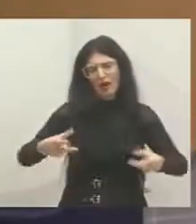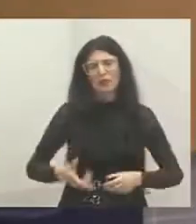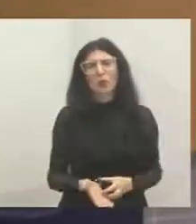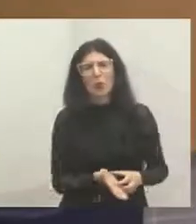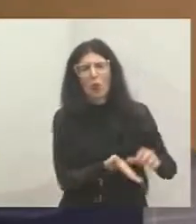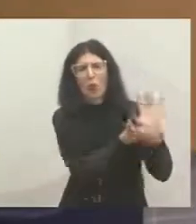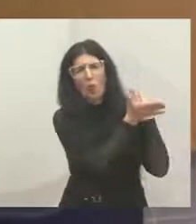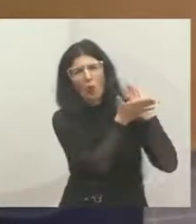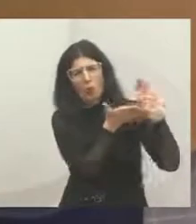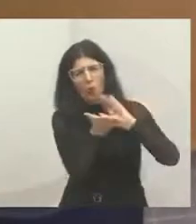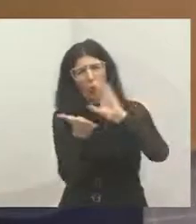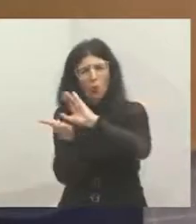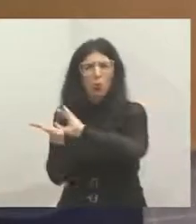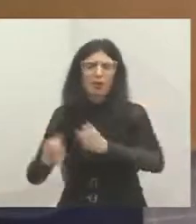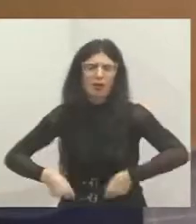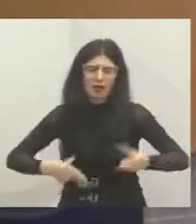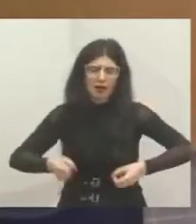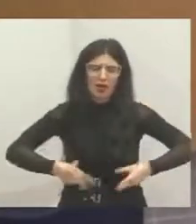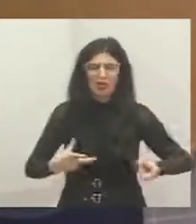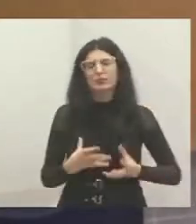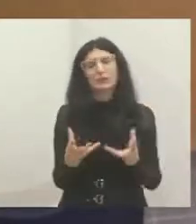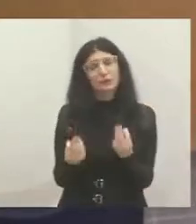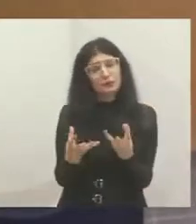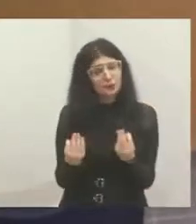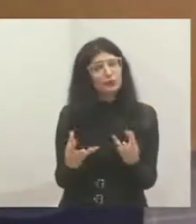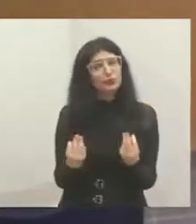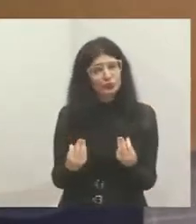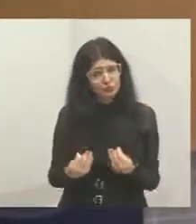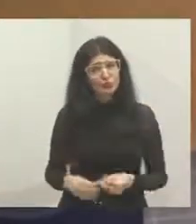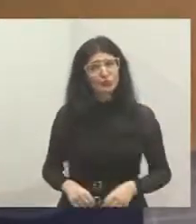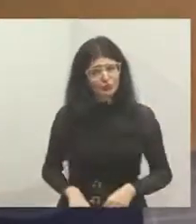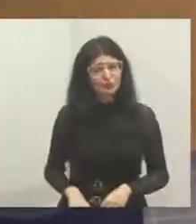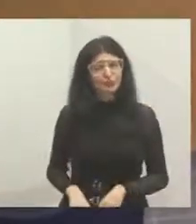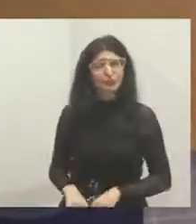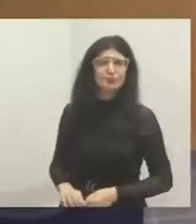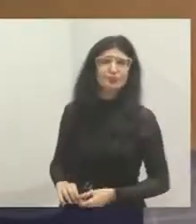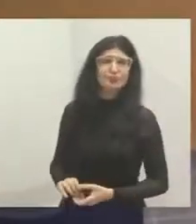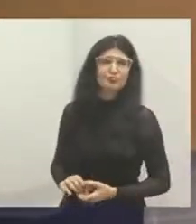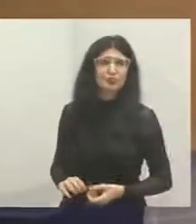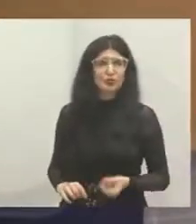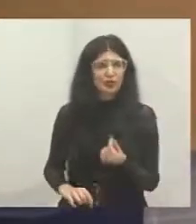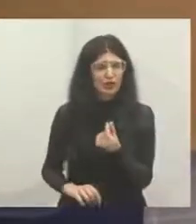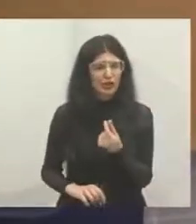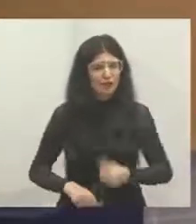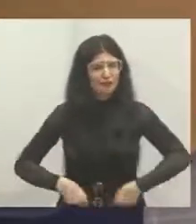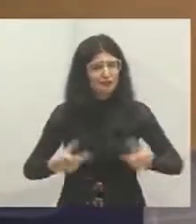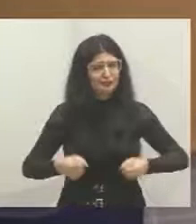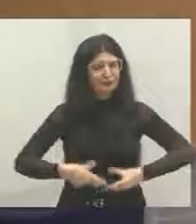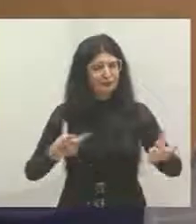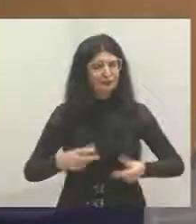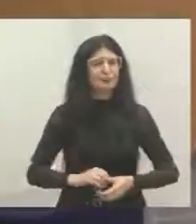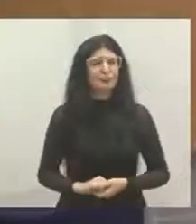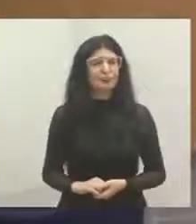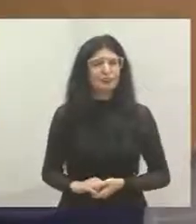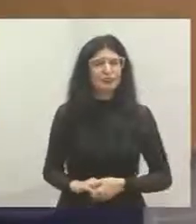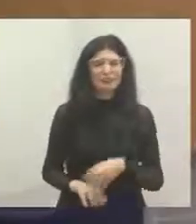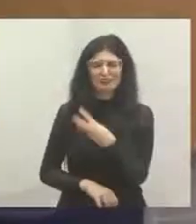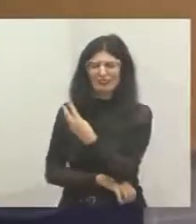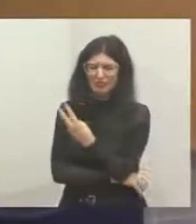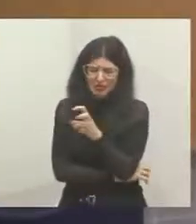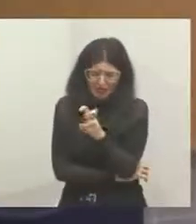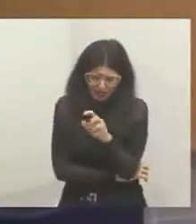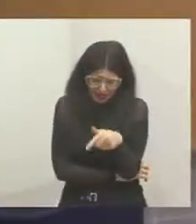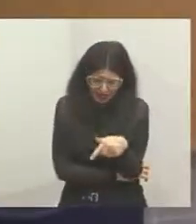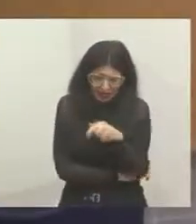que o previsto, bem maior do que o previsto. Então, temos aqui, só para a gente entender melhor esses números, então, temos